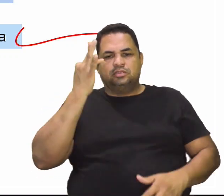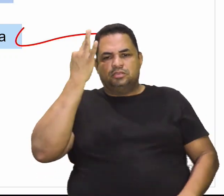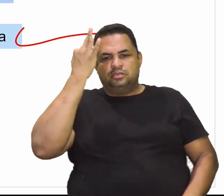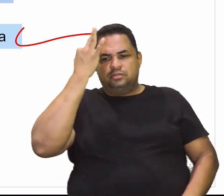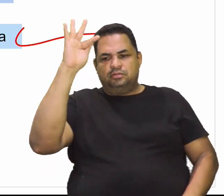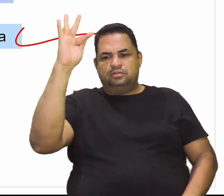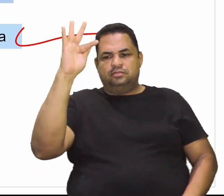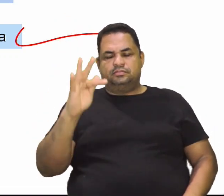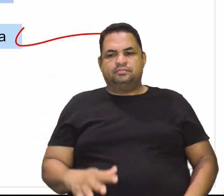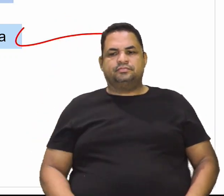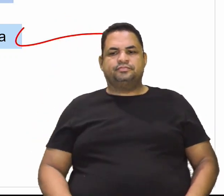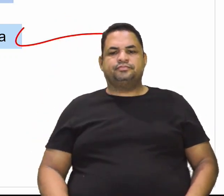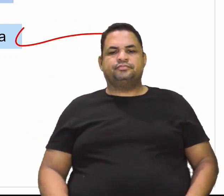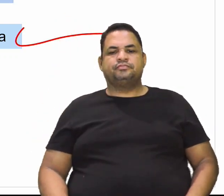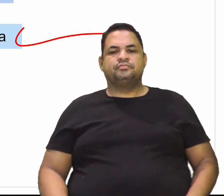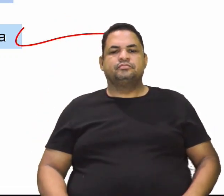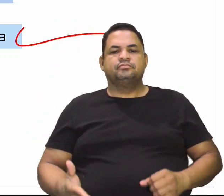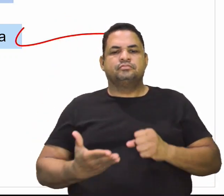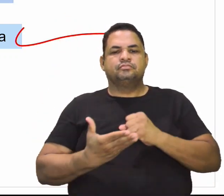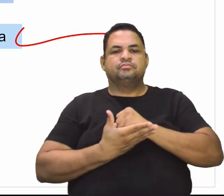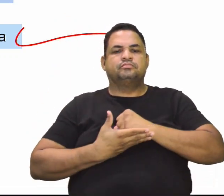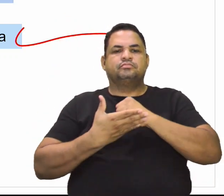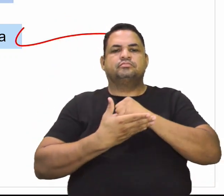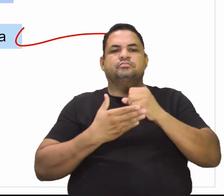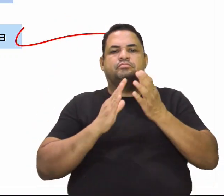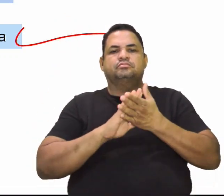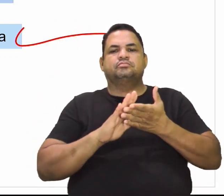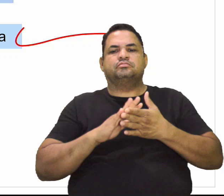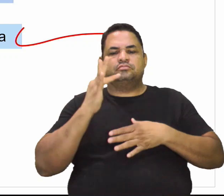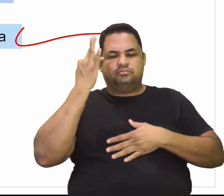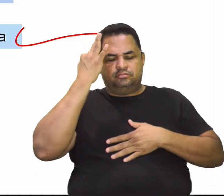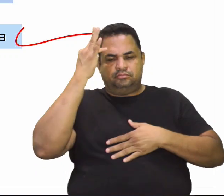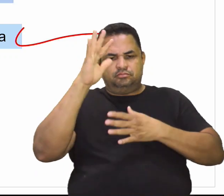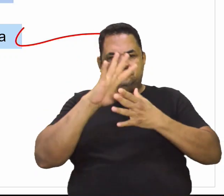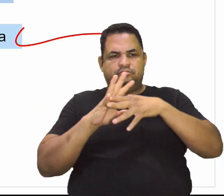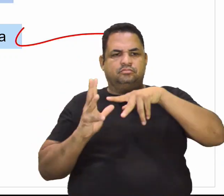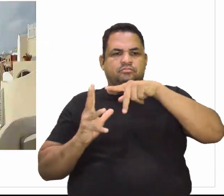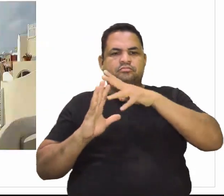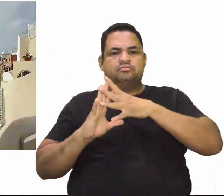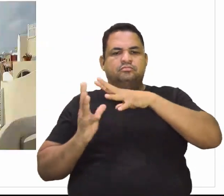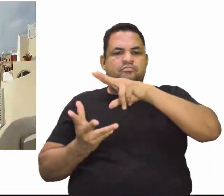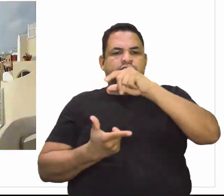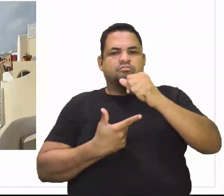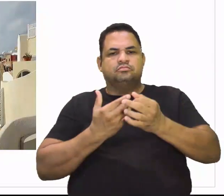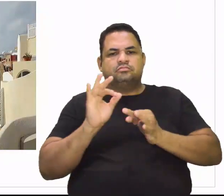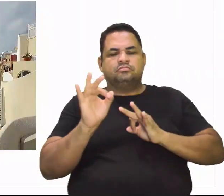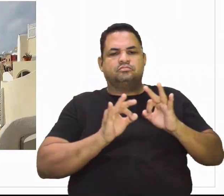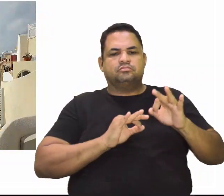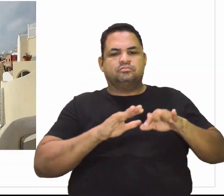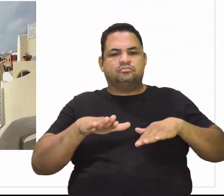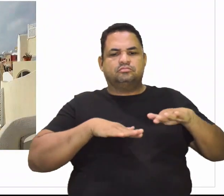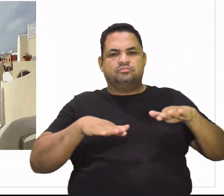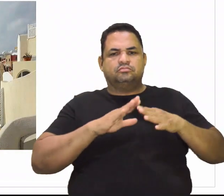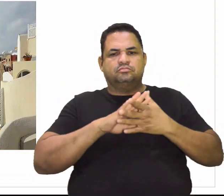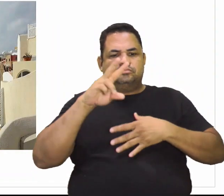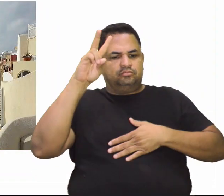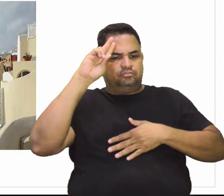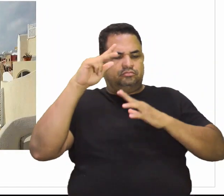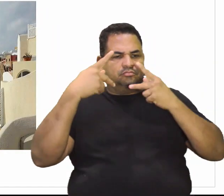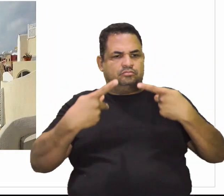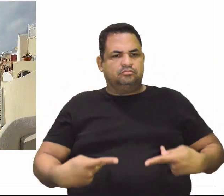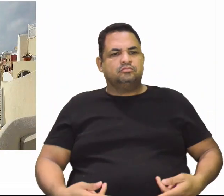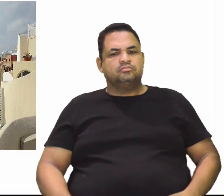A filosofia grega ela vai ser base da filosofia do mundo. E a filosofia move a história também da humanidade.